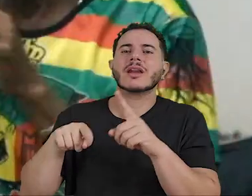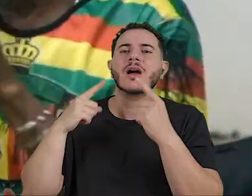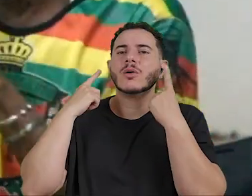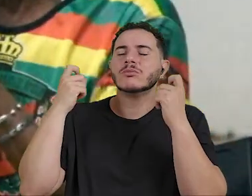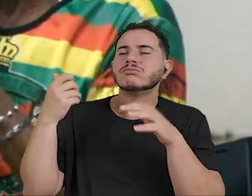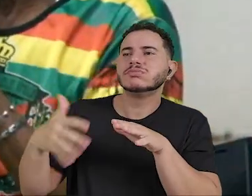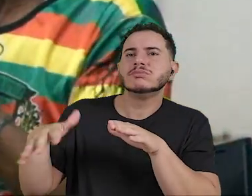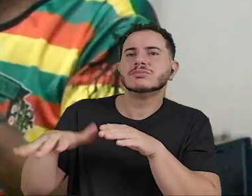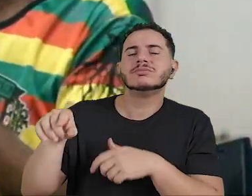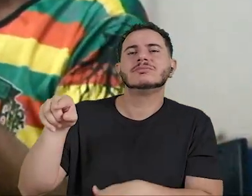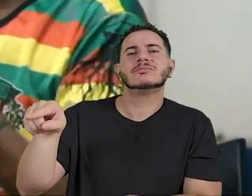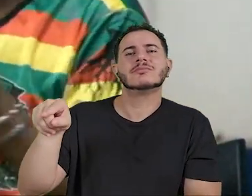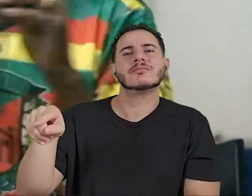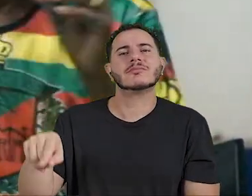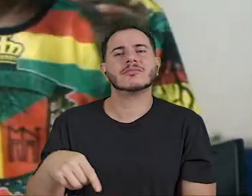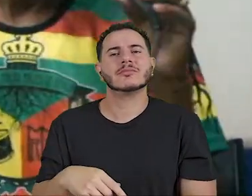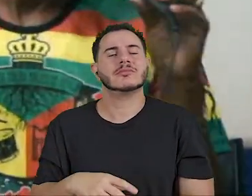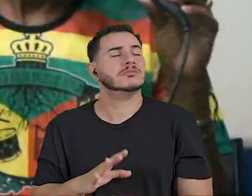Não sei